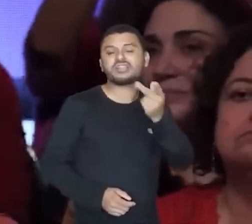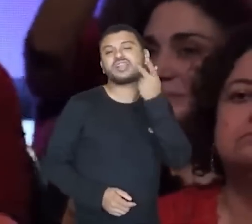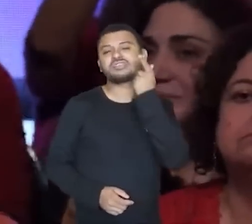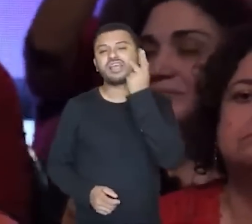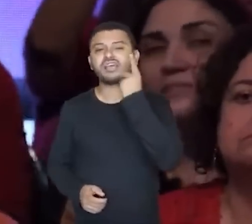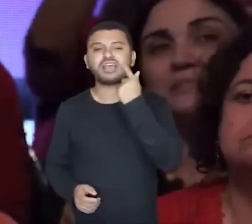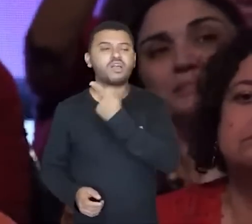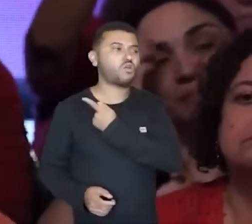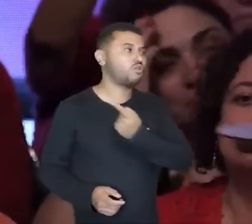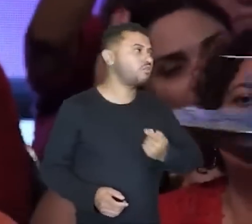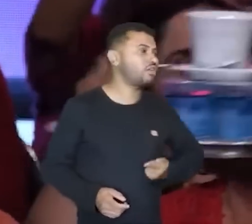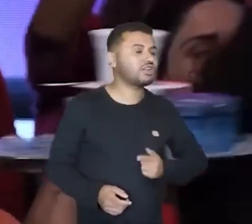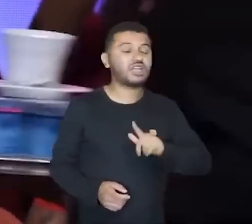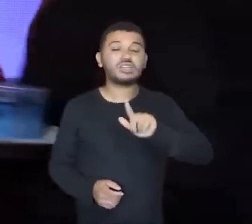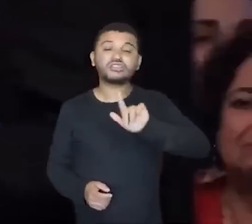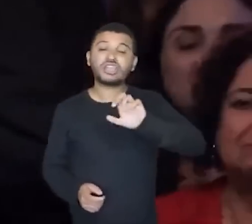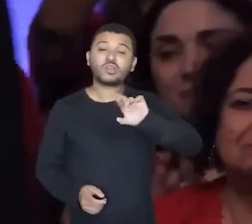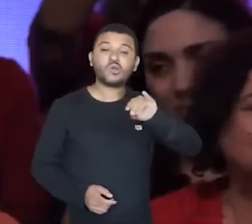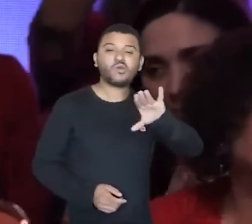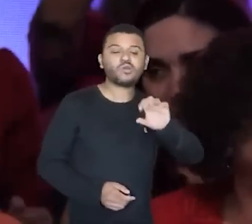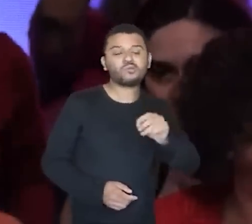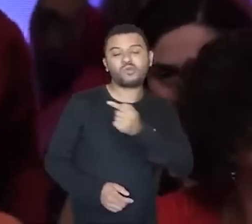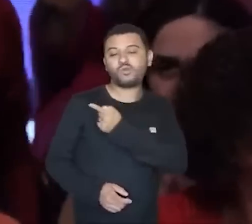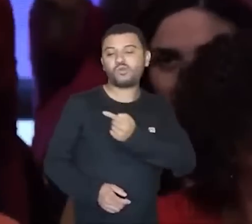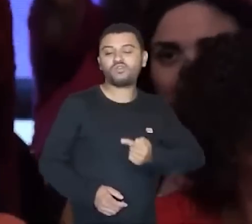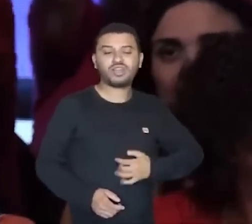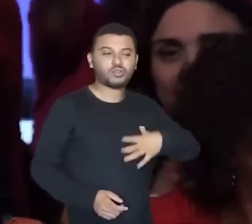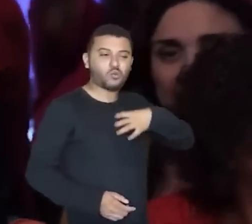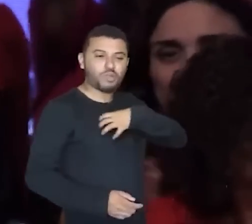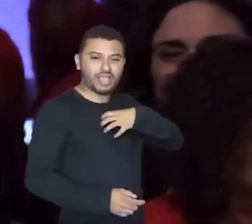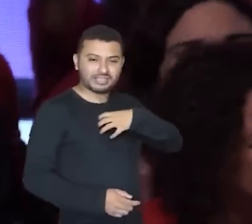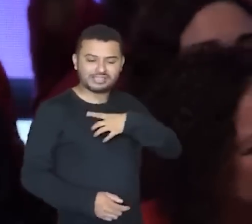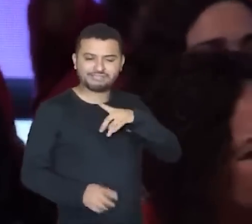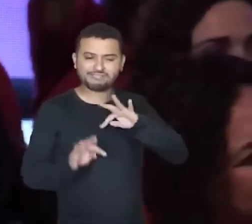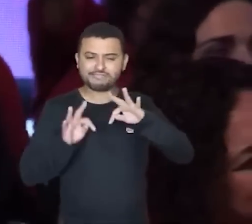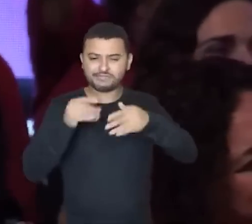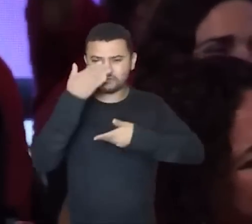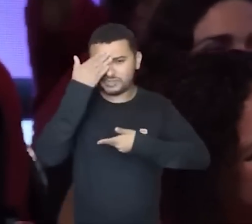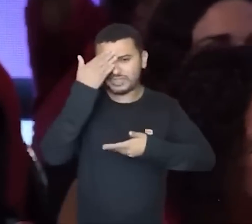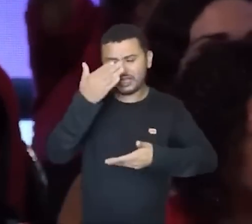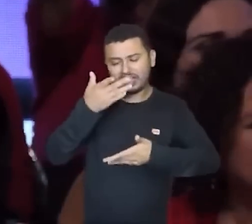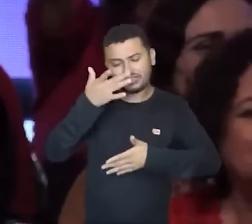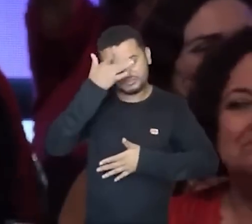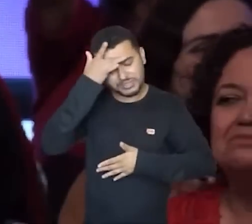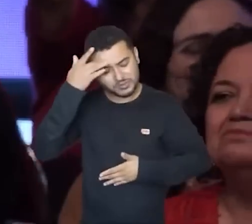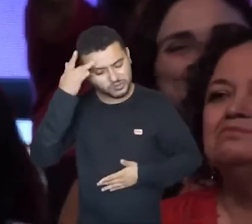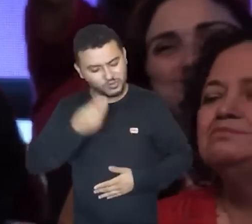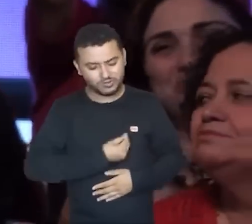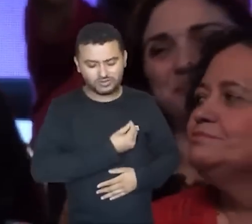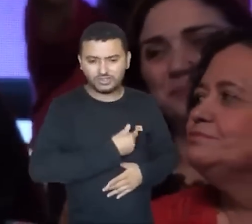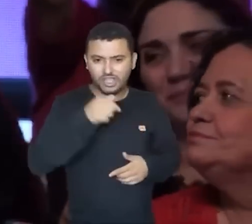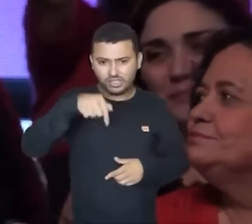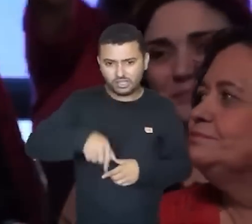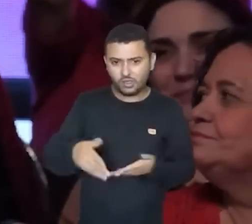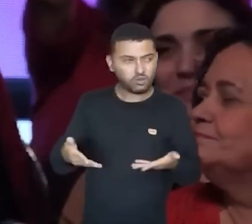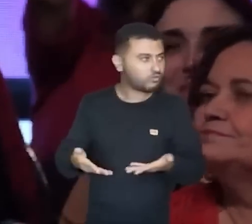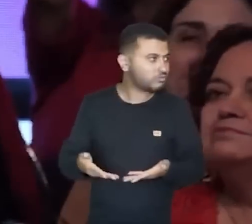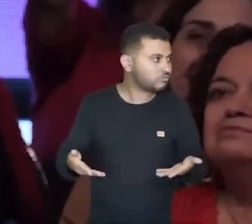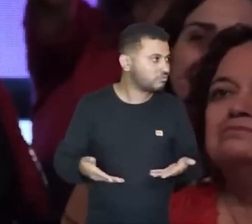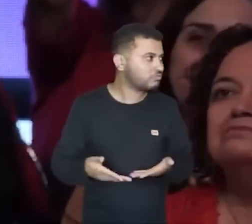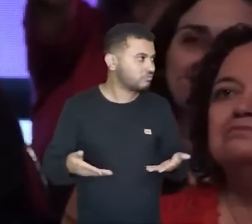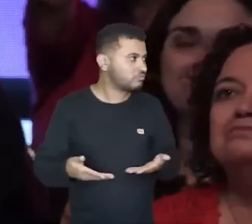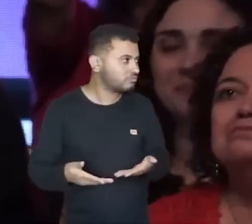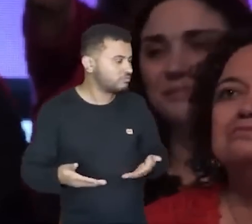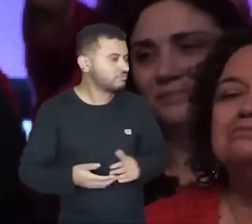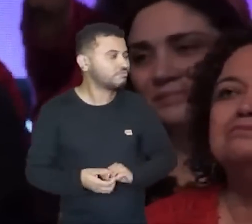Jerônimo Rodrigues, nosso governador da Bahia. Muito obrigada pela presença de vocês. Sei que a governadora Fátima